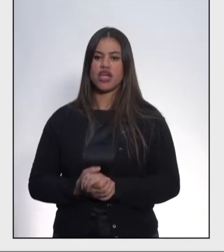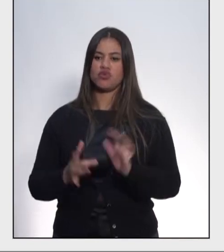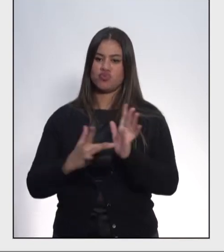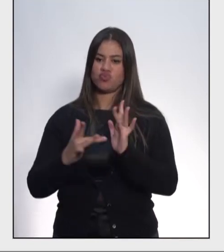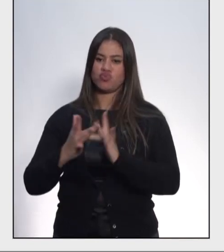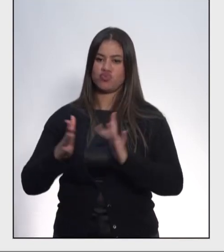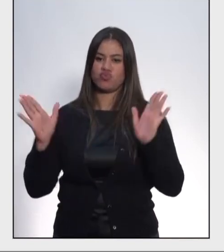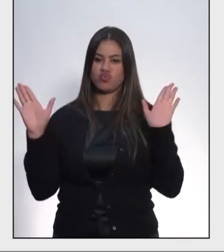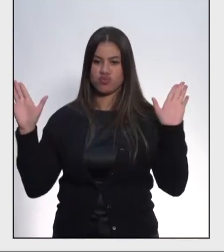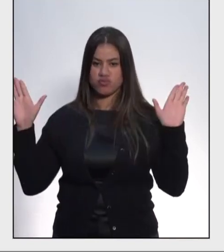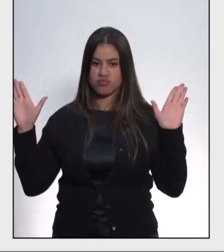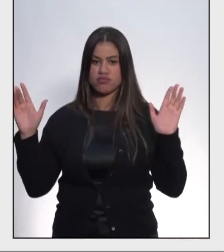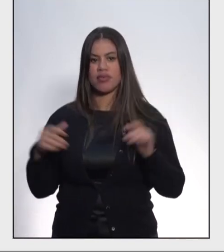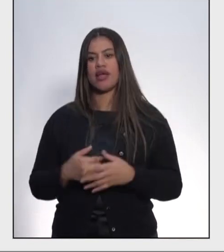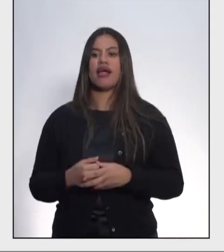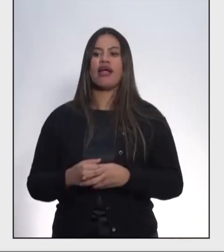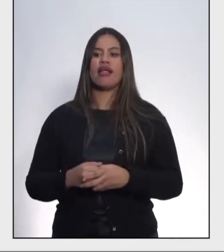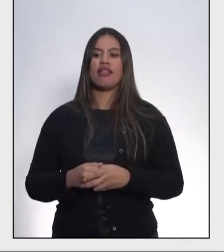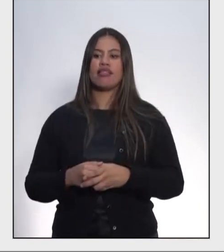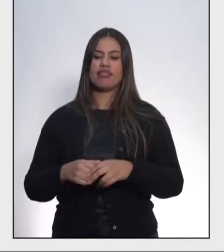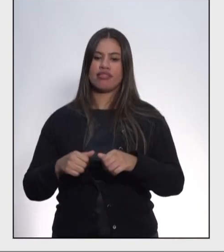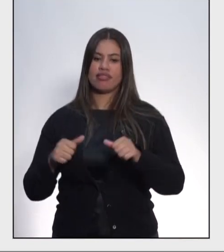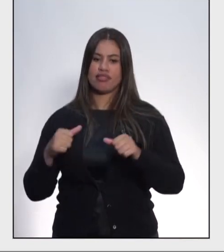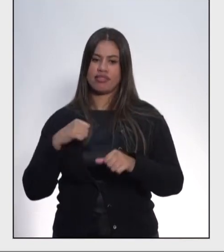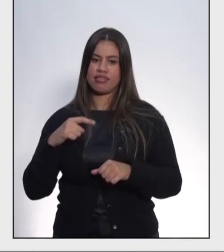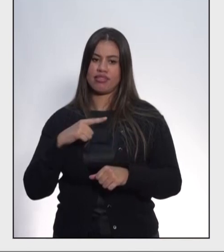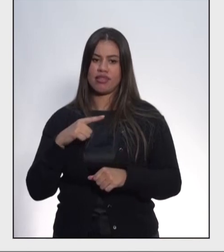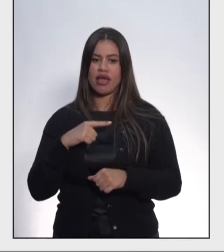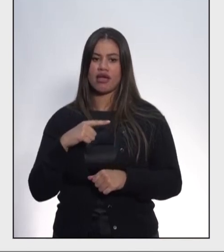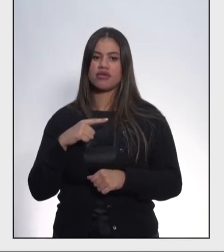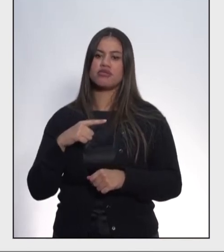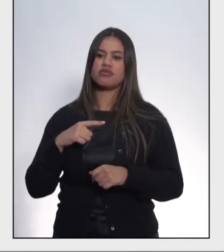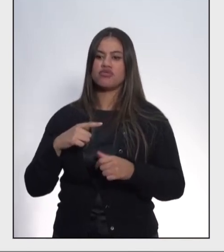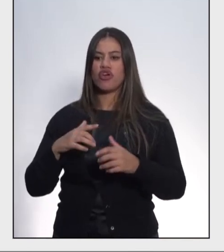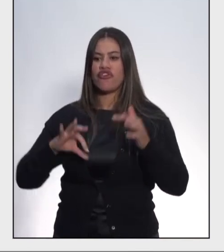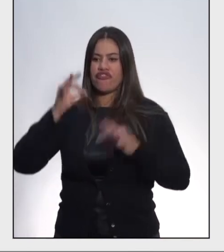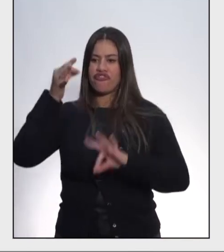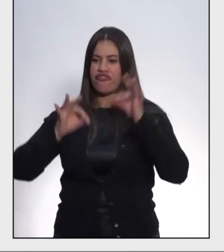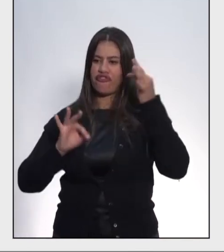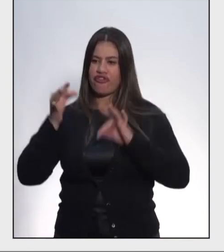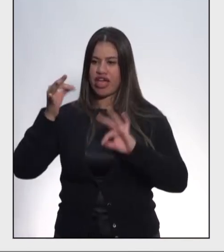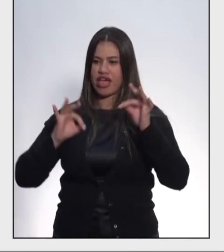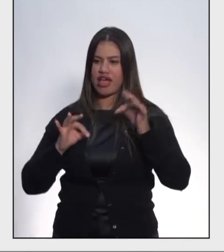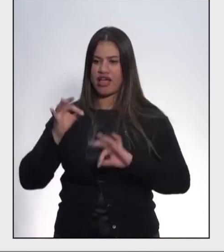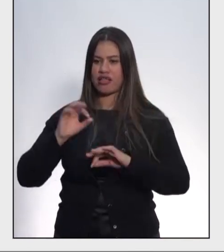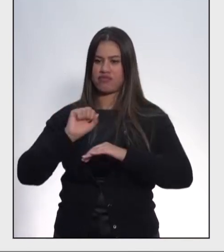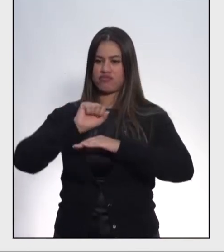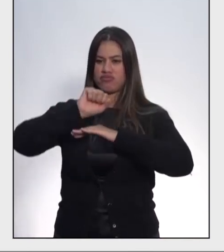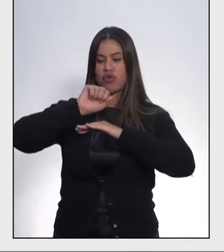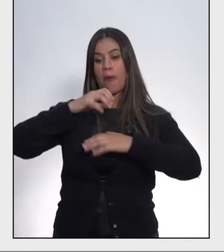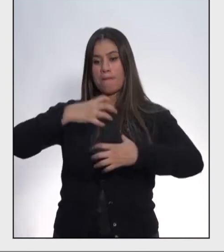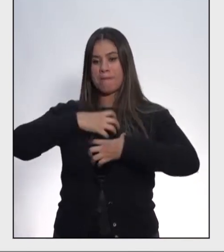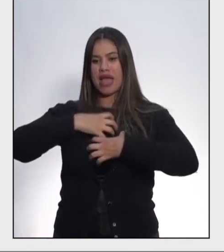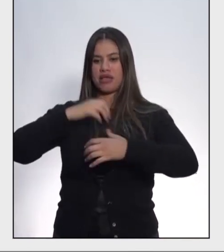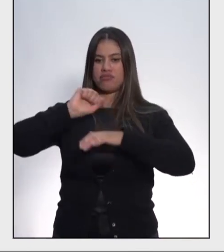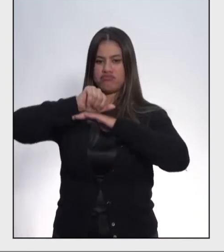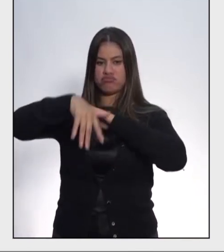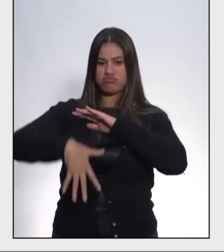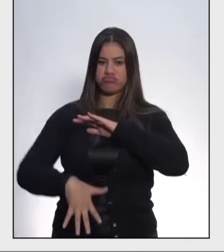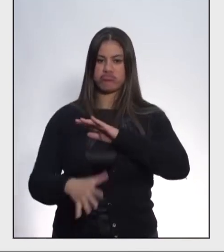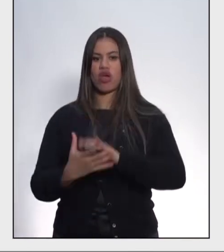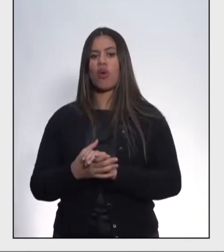Redentor, eu tenho o Pelourinho, eu tenho a festa de Bumba e o Boi, as cataratas de Iguaçu e as pirâmides de Gizé. Vamos lá? Qual que é o